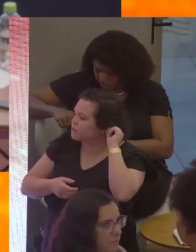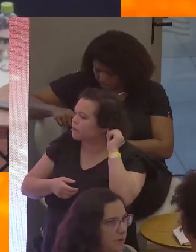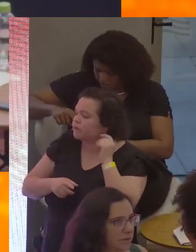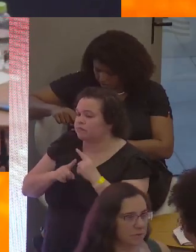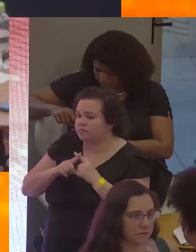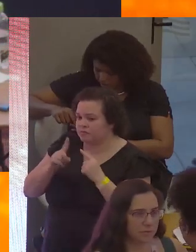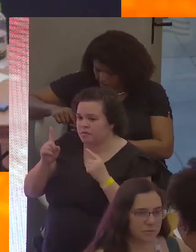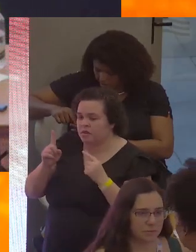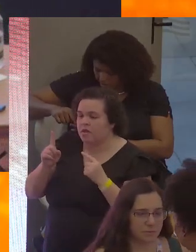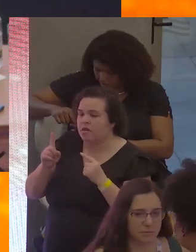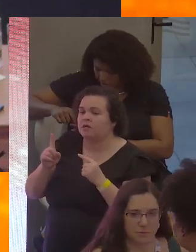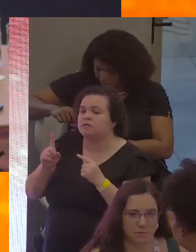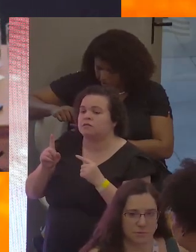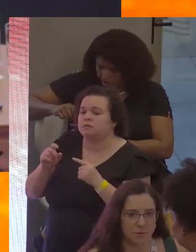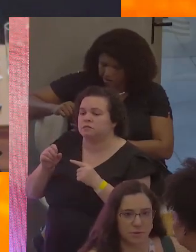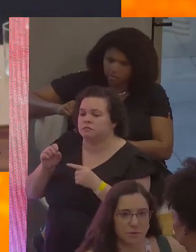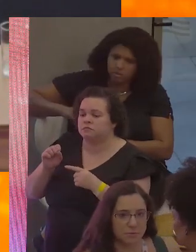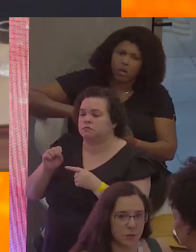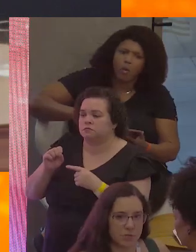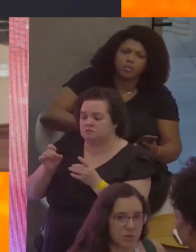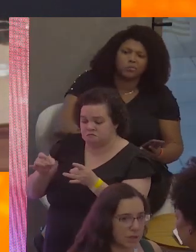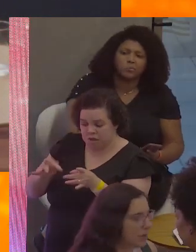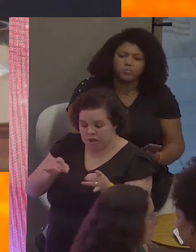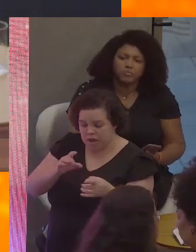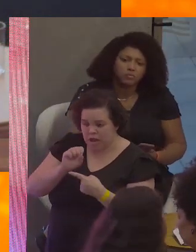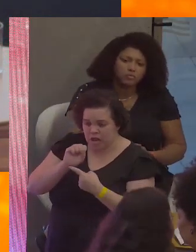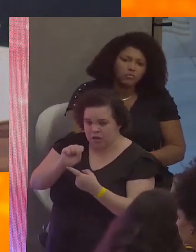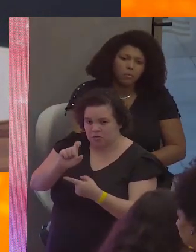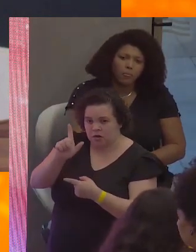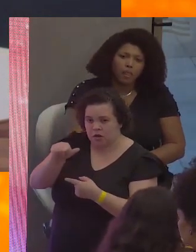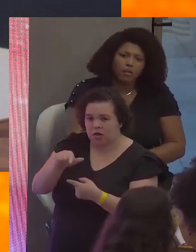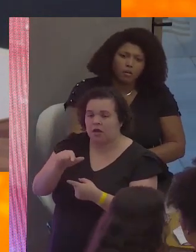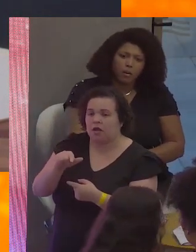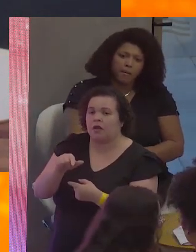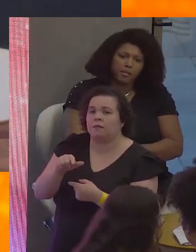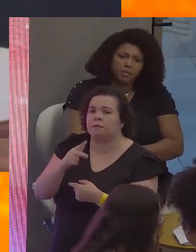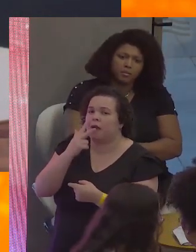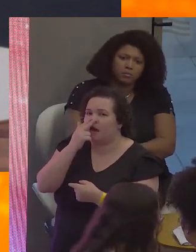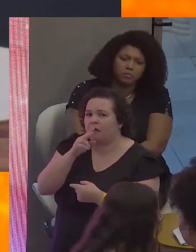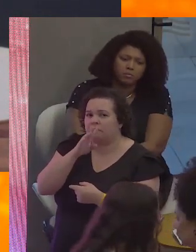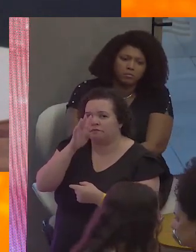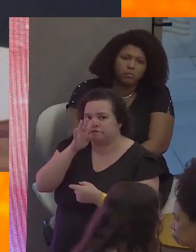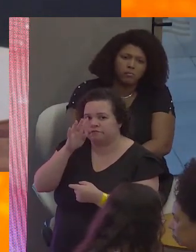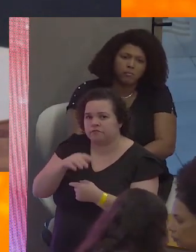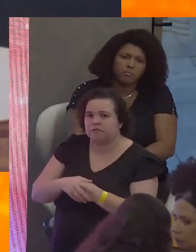o mercado ele está realmente bastante frouxo.